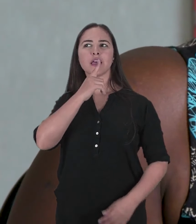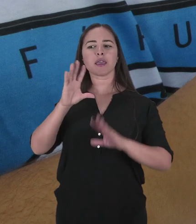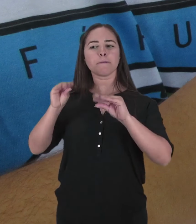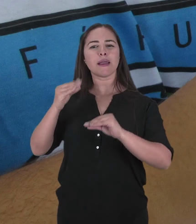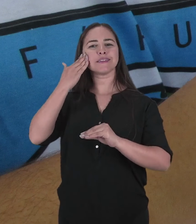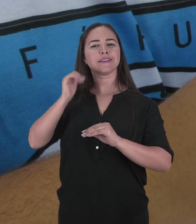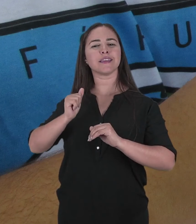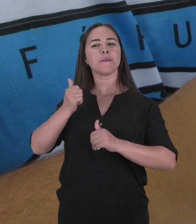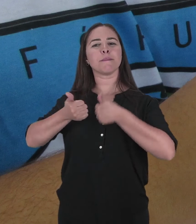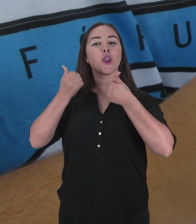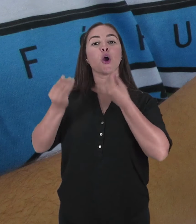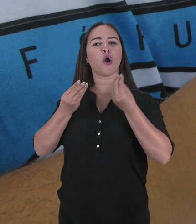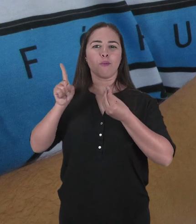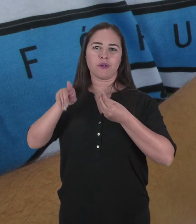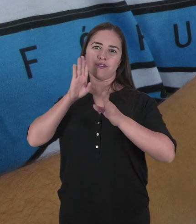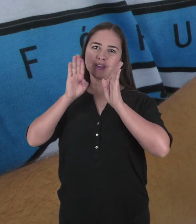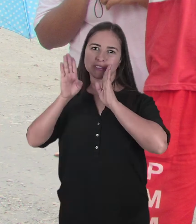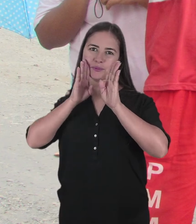Facebook.